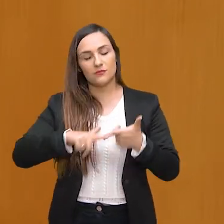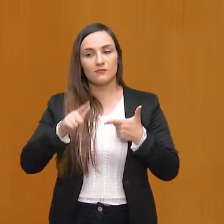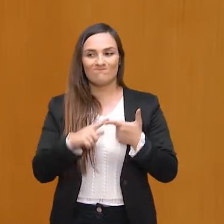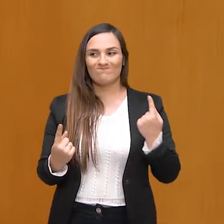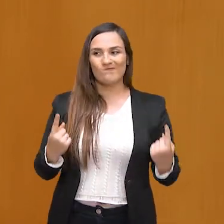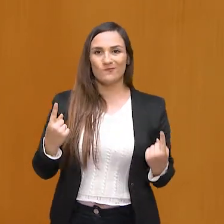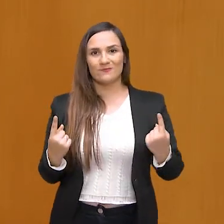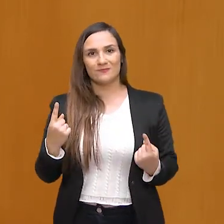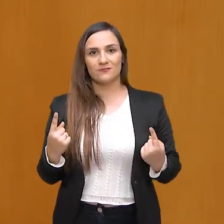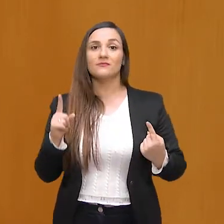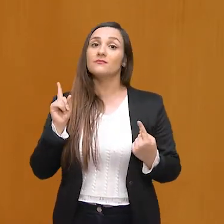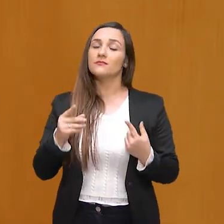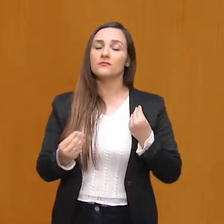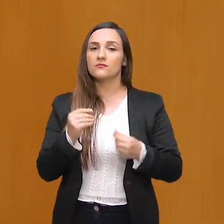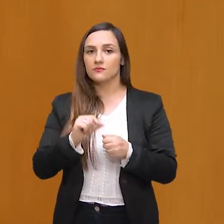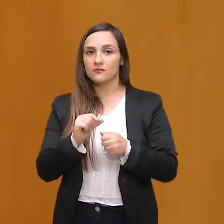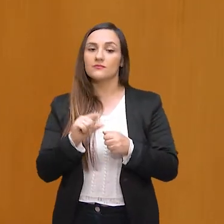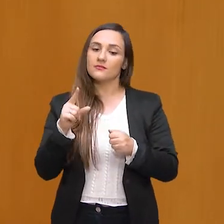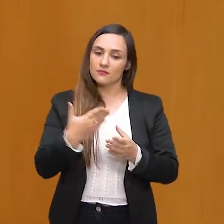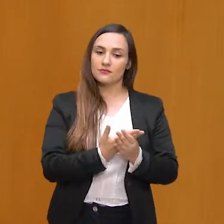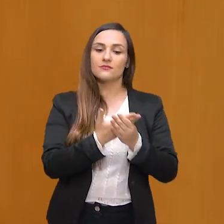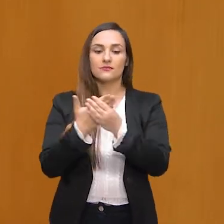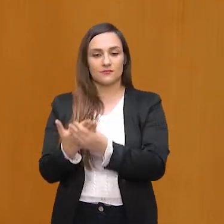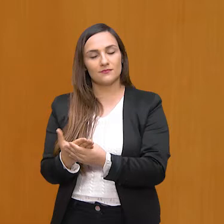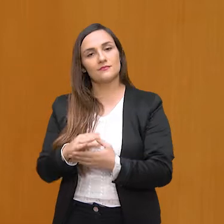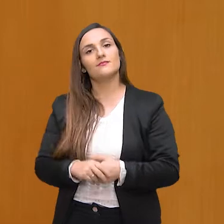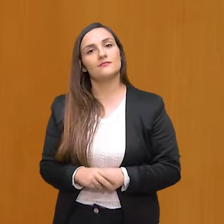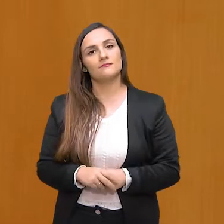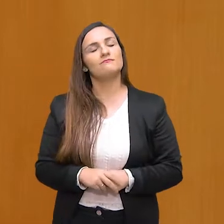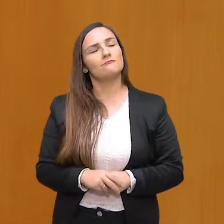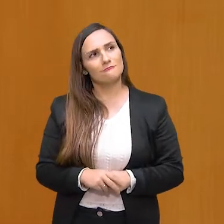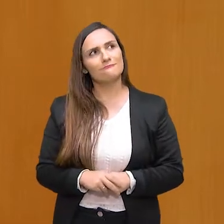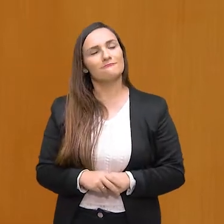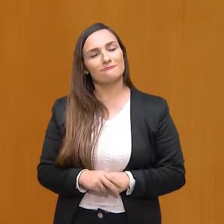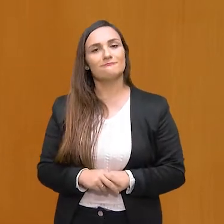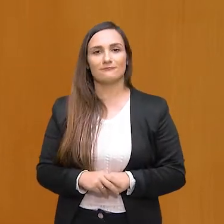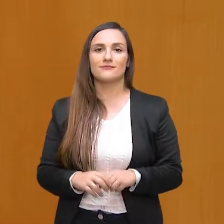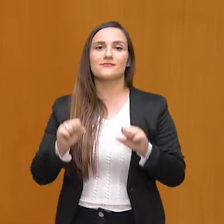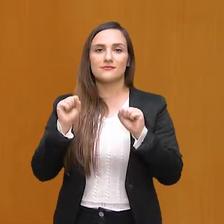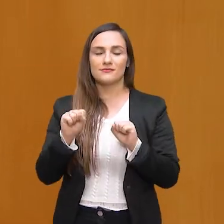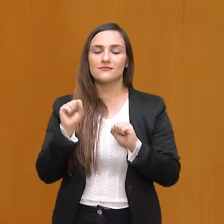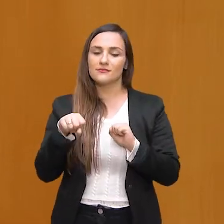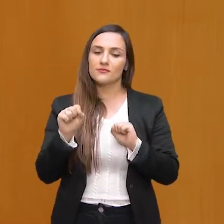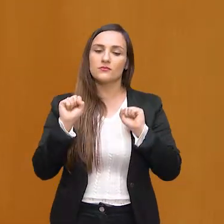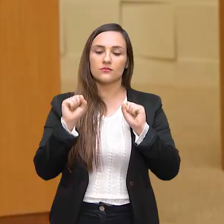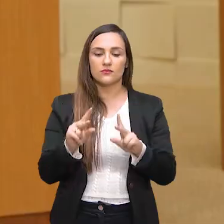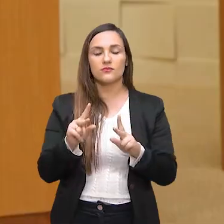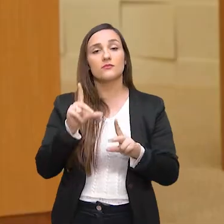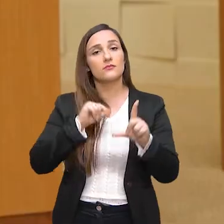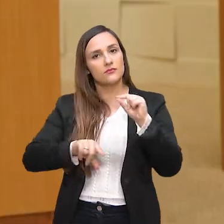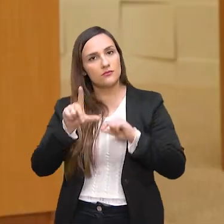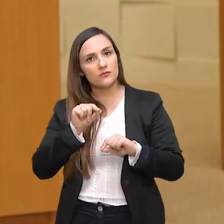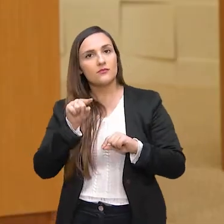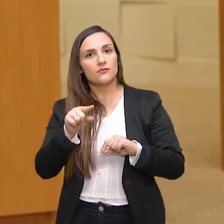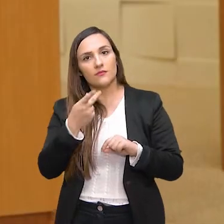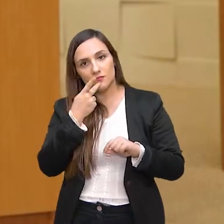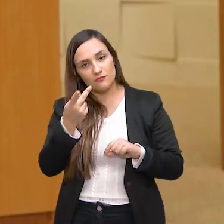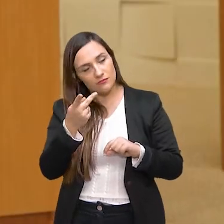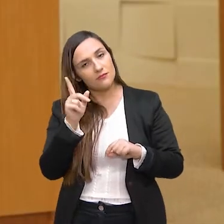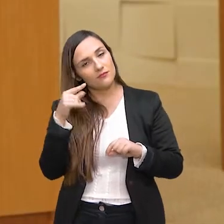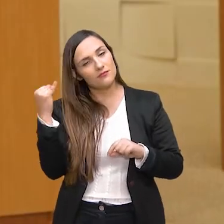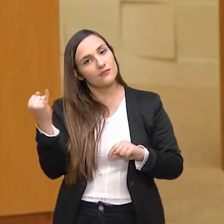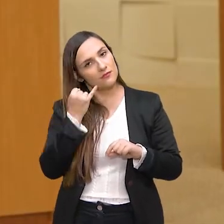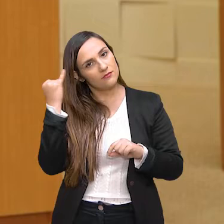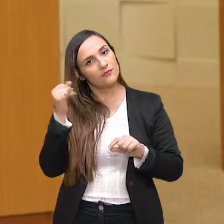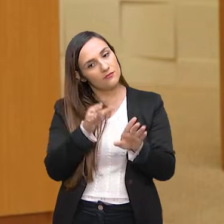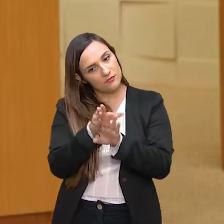chamado para solucionar esses problemas e o caminho é o processo, o instrumento. Seguindo aí nessas definições,